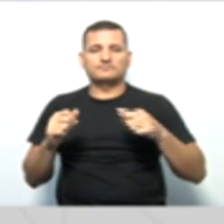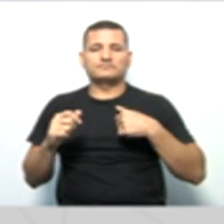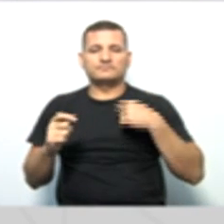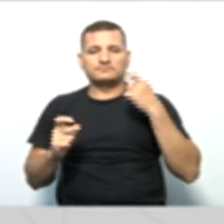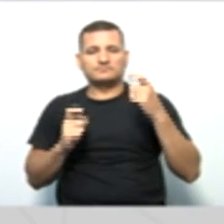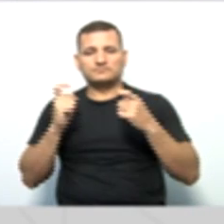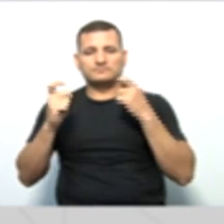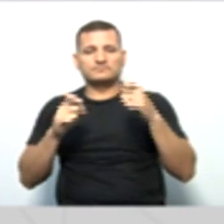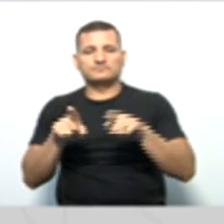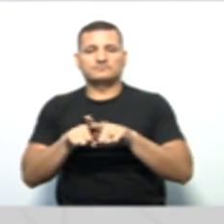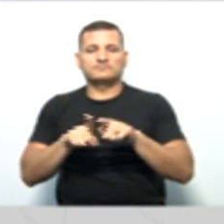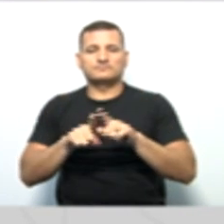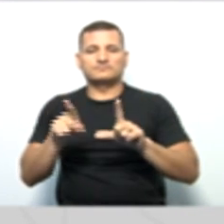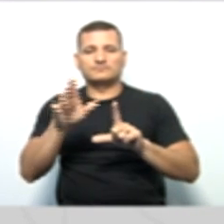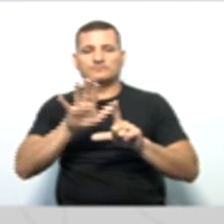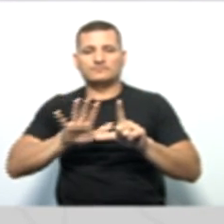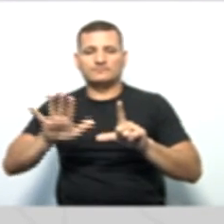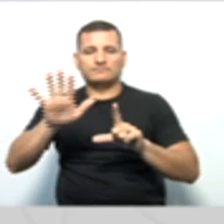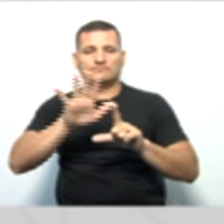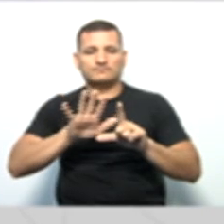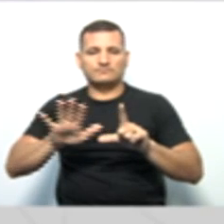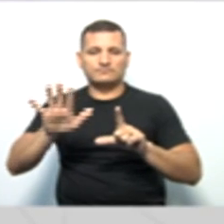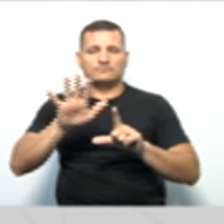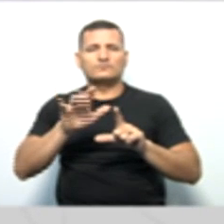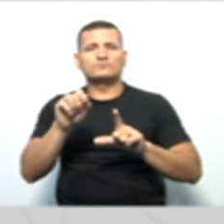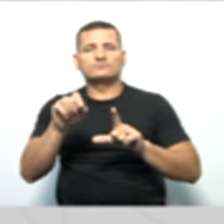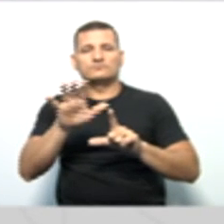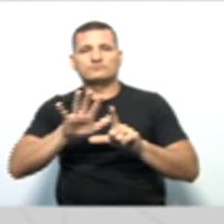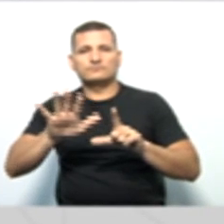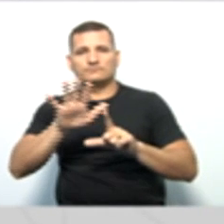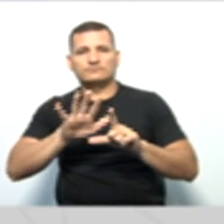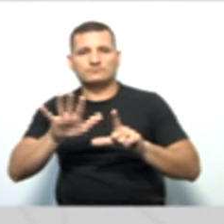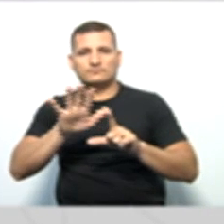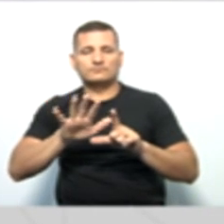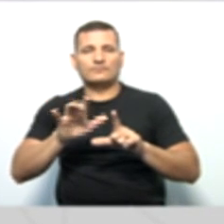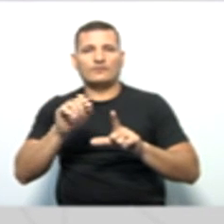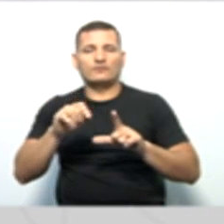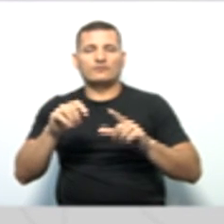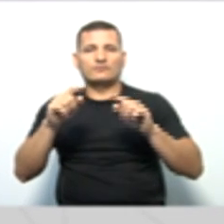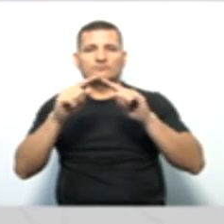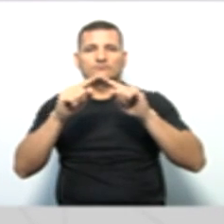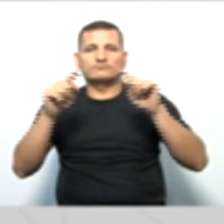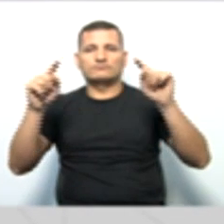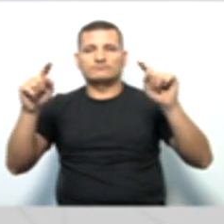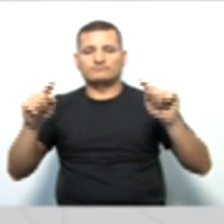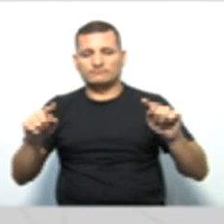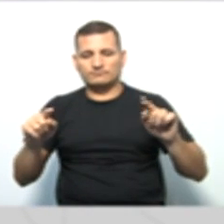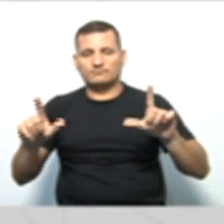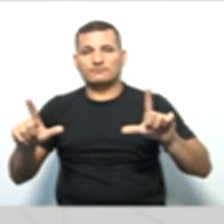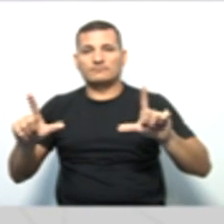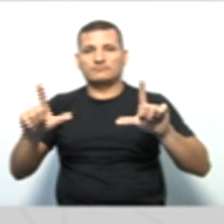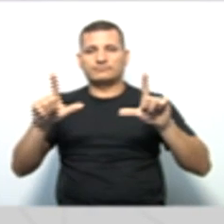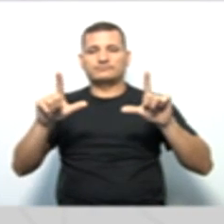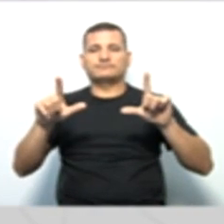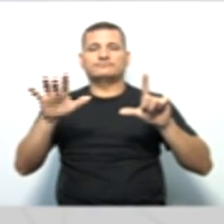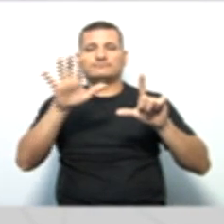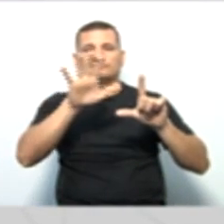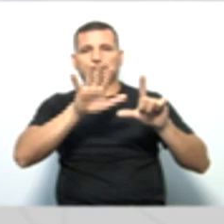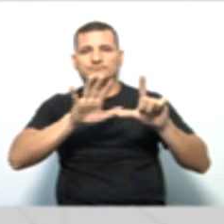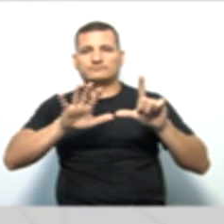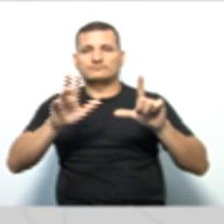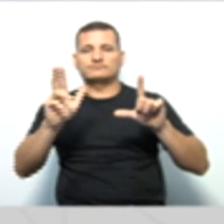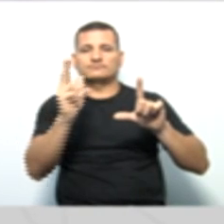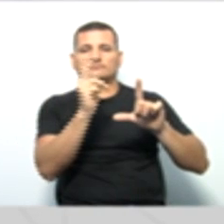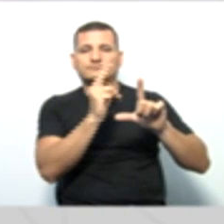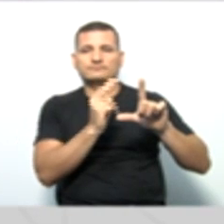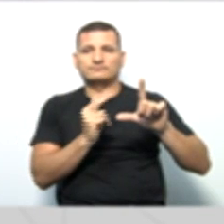com as interfaces. Interface é o que, gente? São aquelas telas do meu sistema. Não é isso? Meu